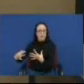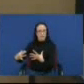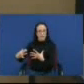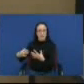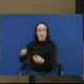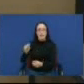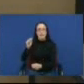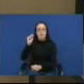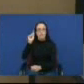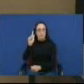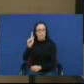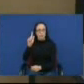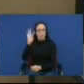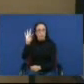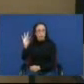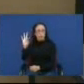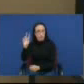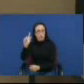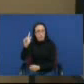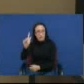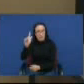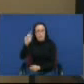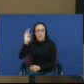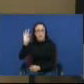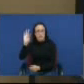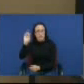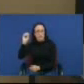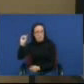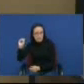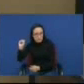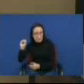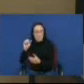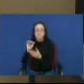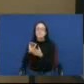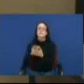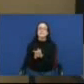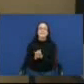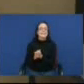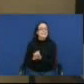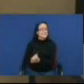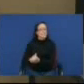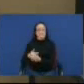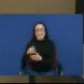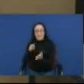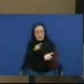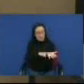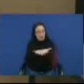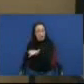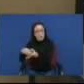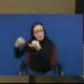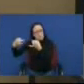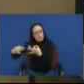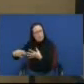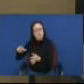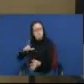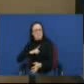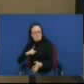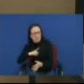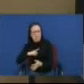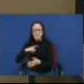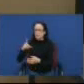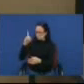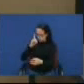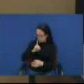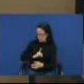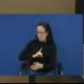ao Fundo de Garantia por Tempo de Serviço. Sempre existe uma carta, às vezes também quanto a seguros e